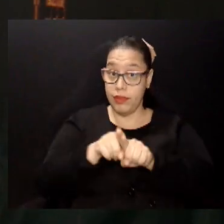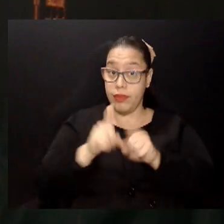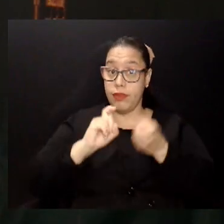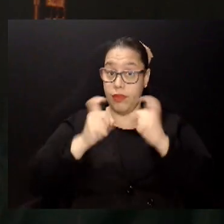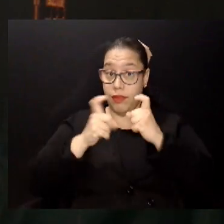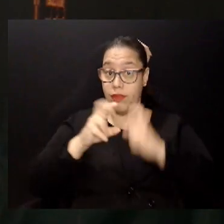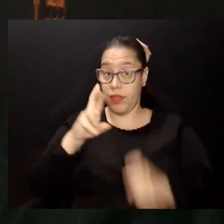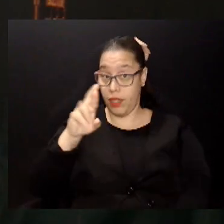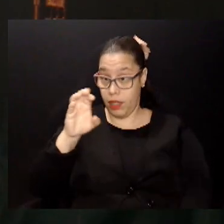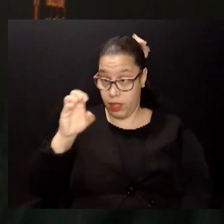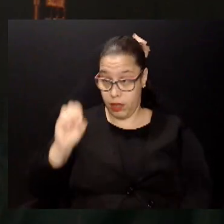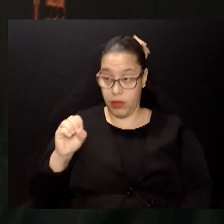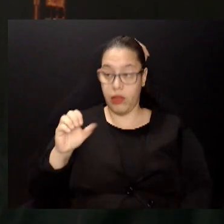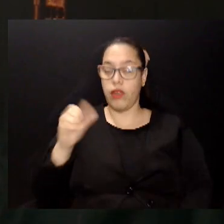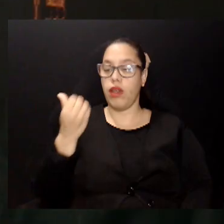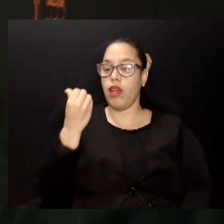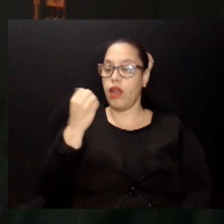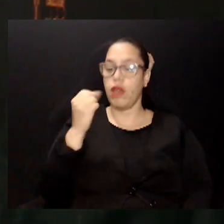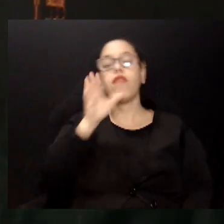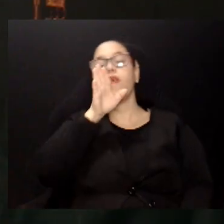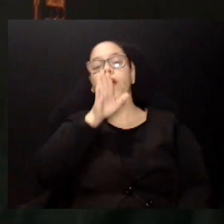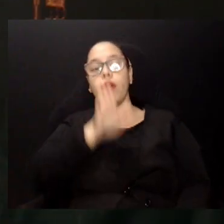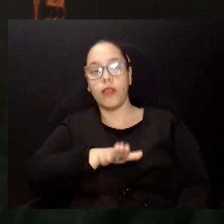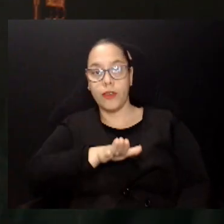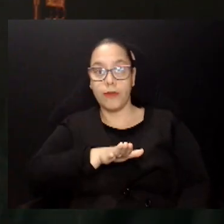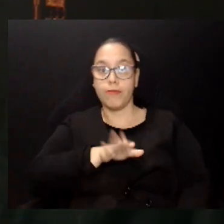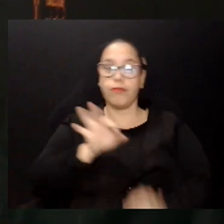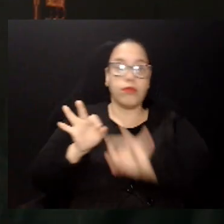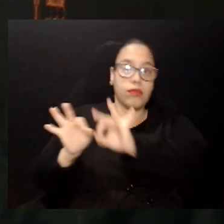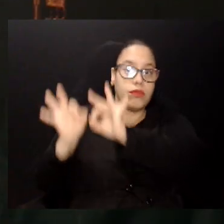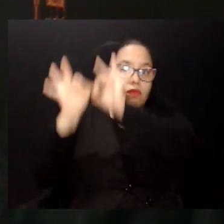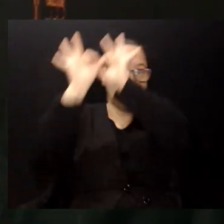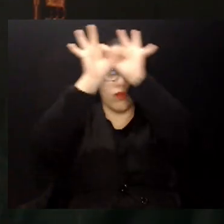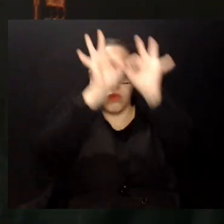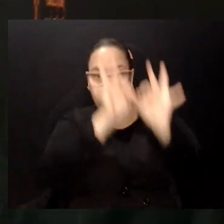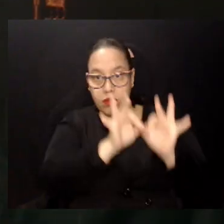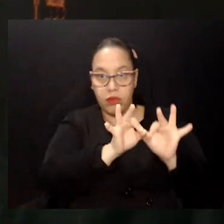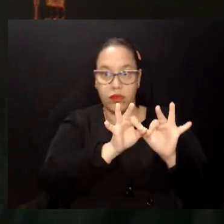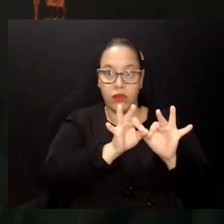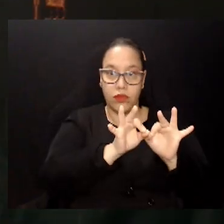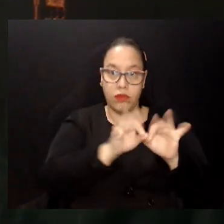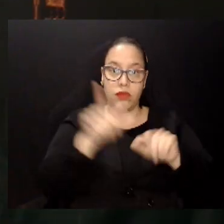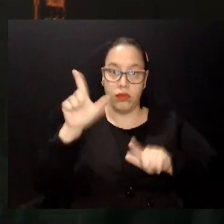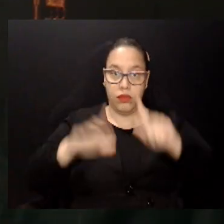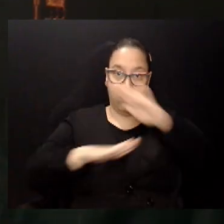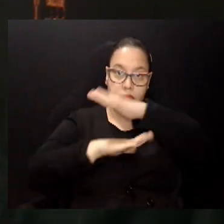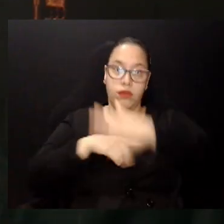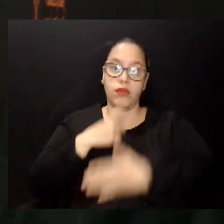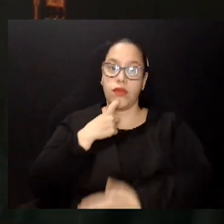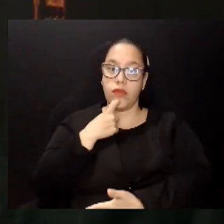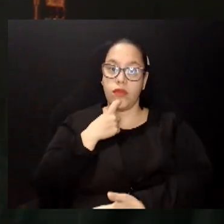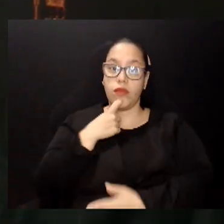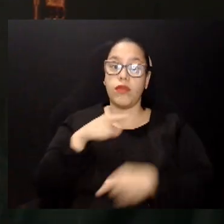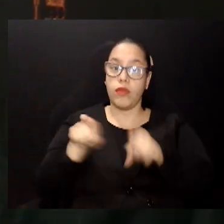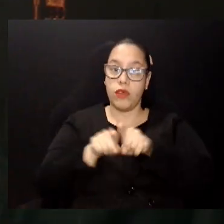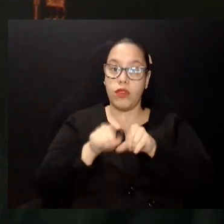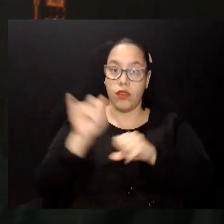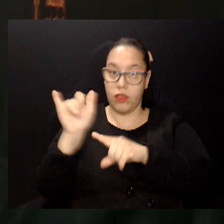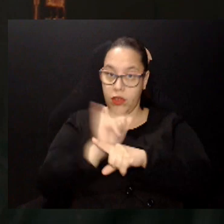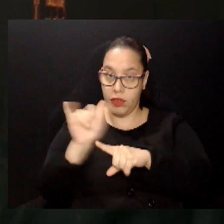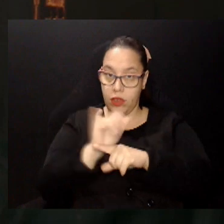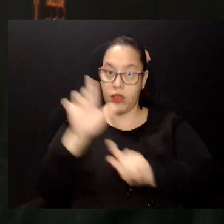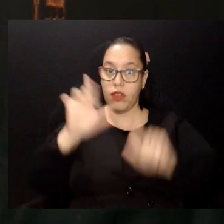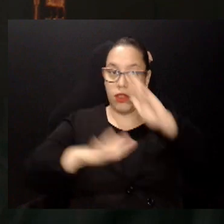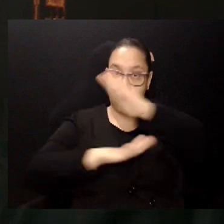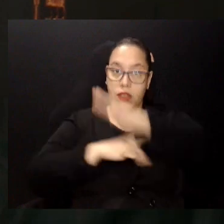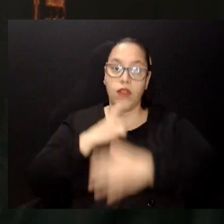às 18h e você acompanha tudo aqui na TV Câmara Campinas e também no YouTube da TV Câmara Campinas. Lembrando que esse